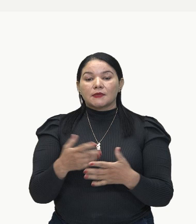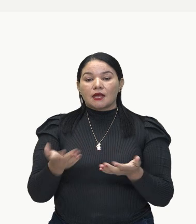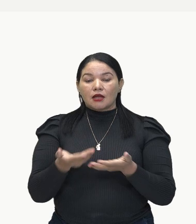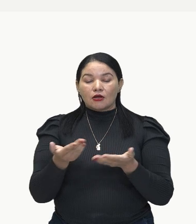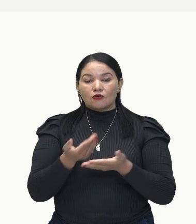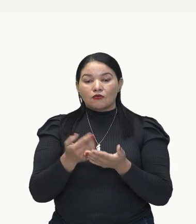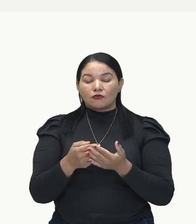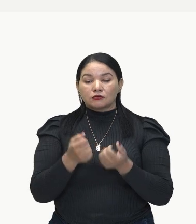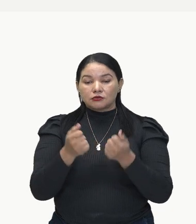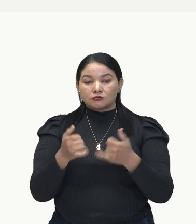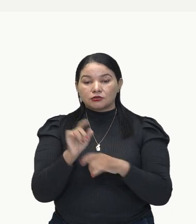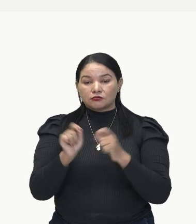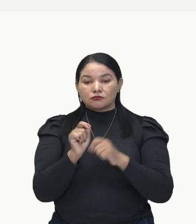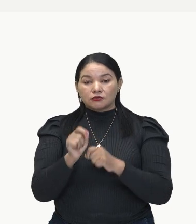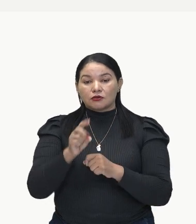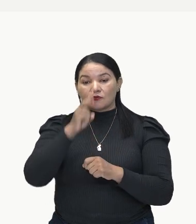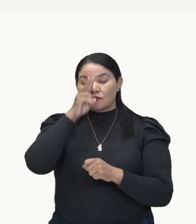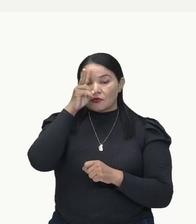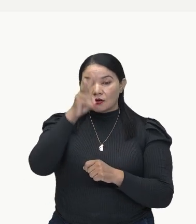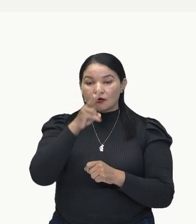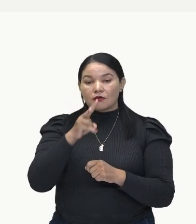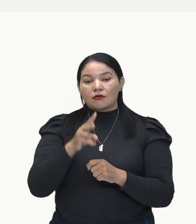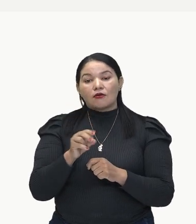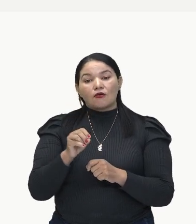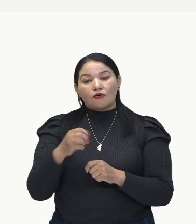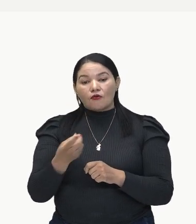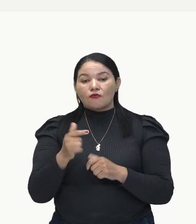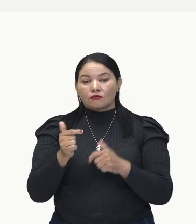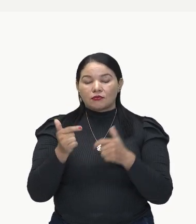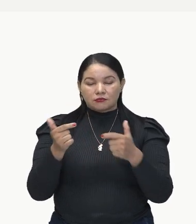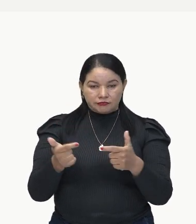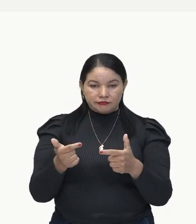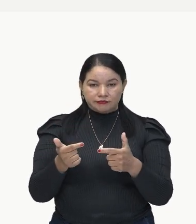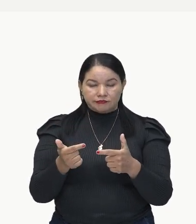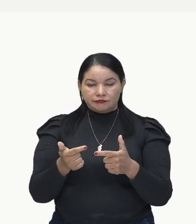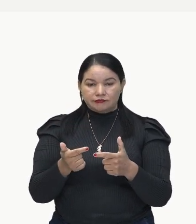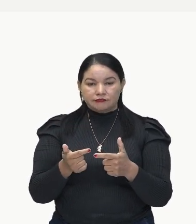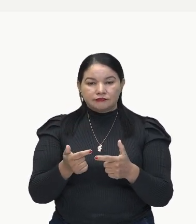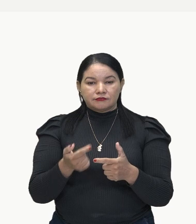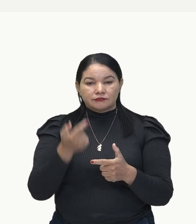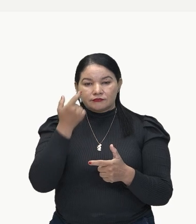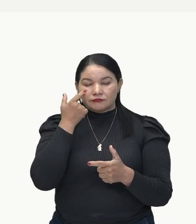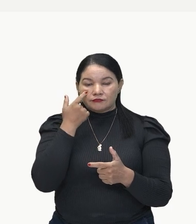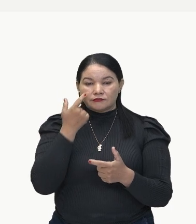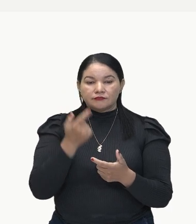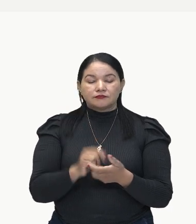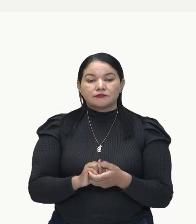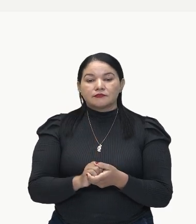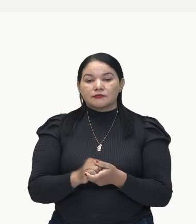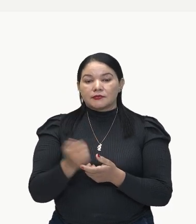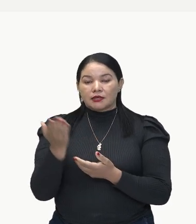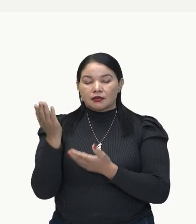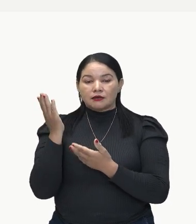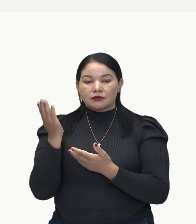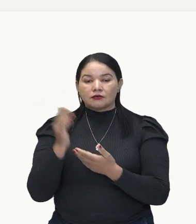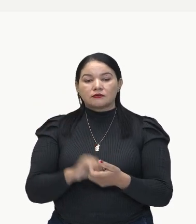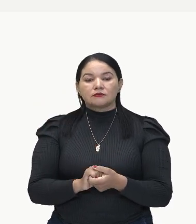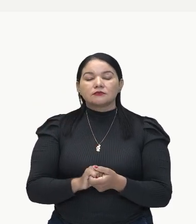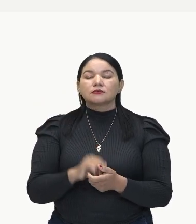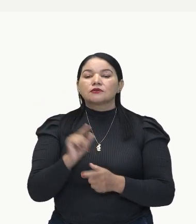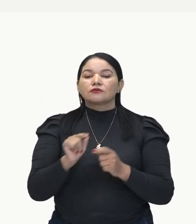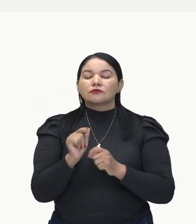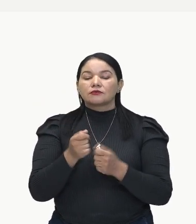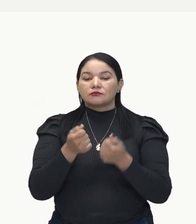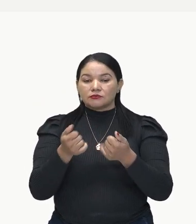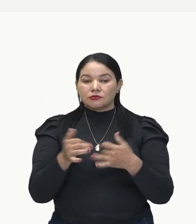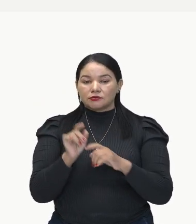grau ou a intensidade daquela ação, estado ou qualidade. Então, olha só, eu falei